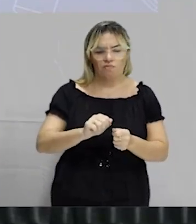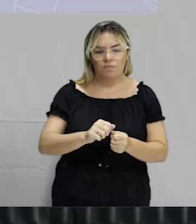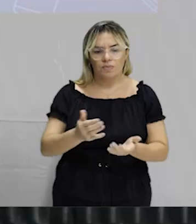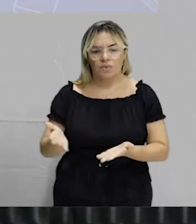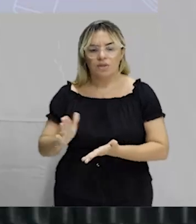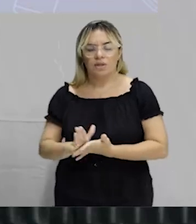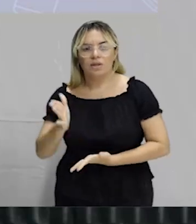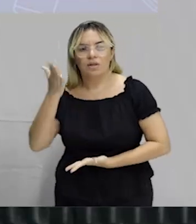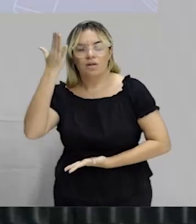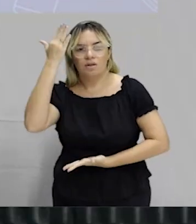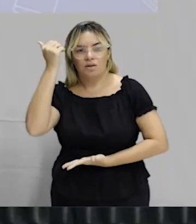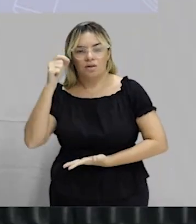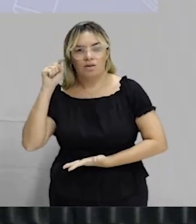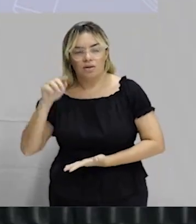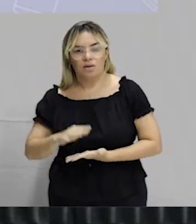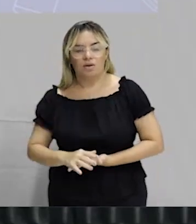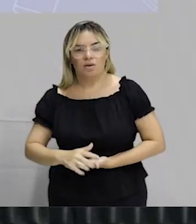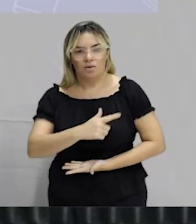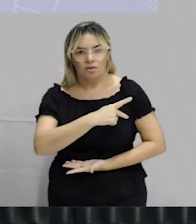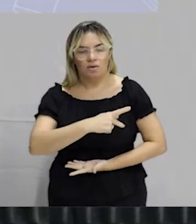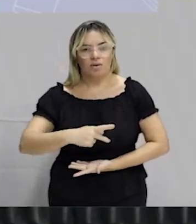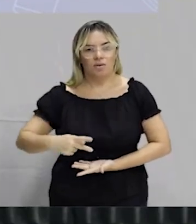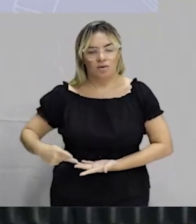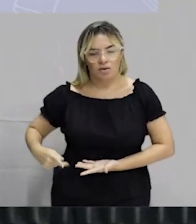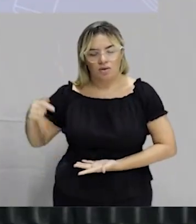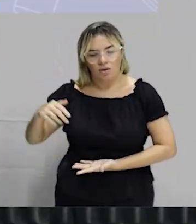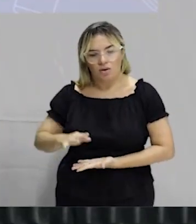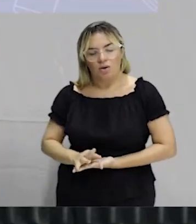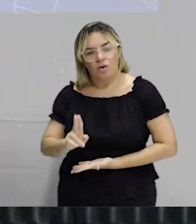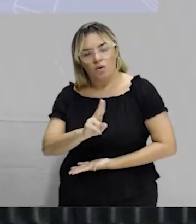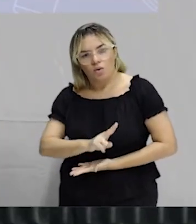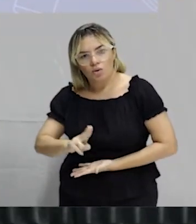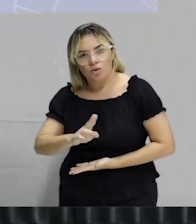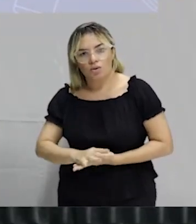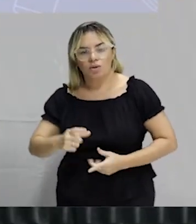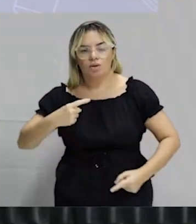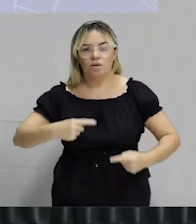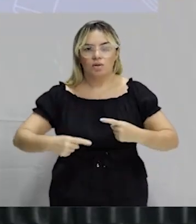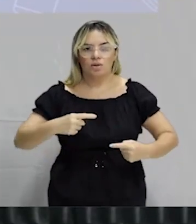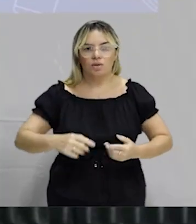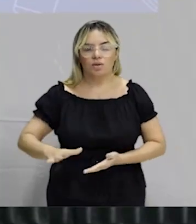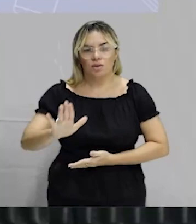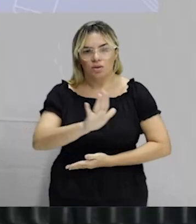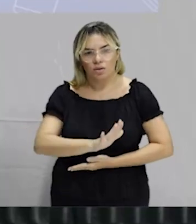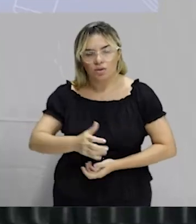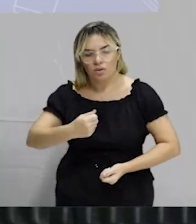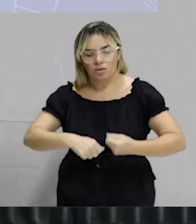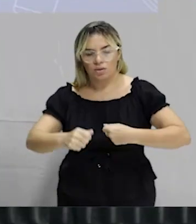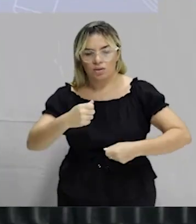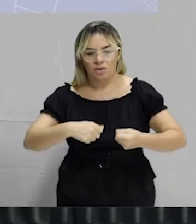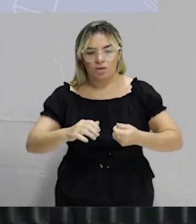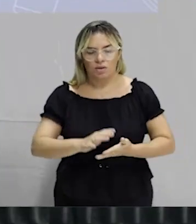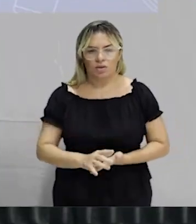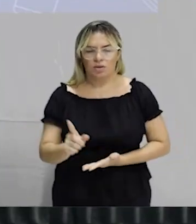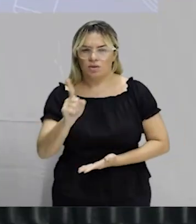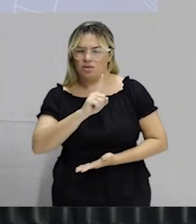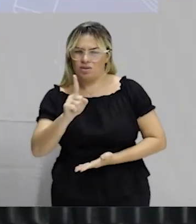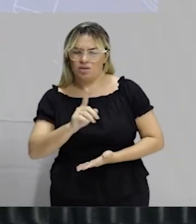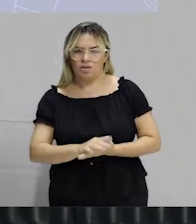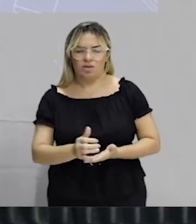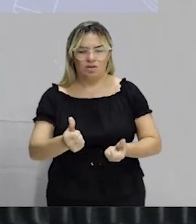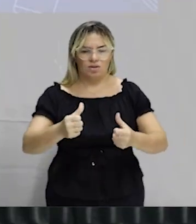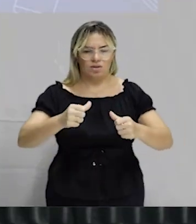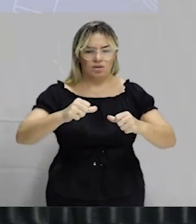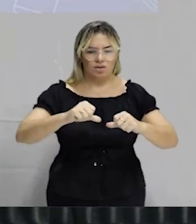Apesar de saber que ele vai implantar uma política de nacionalismo econômico, né? Não por conta da crise, que